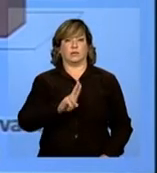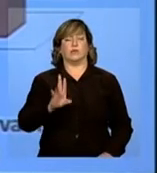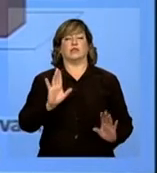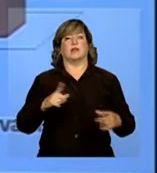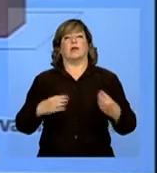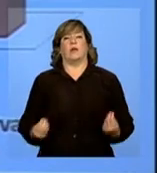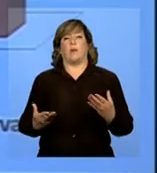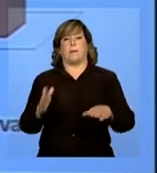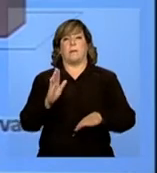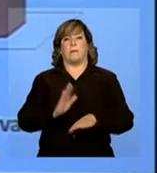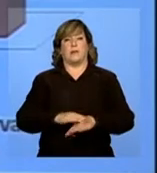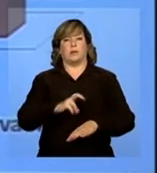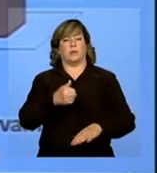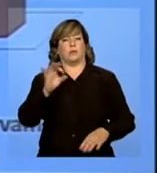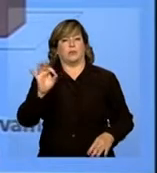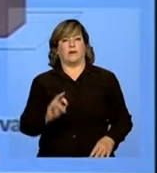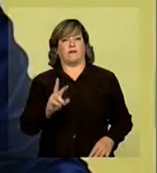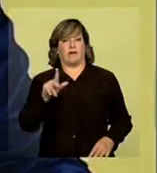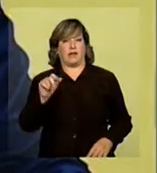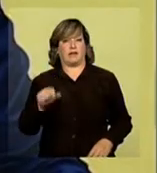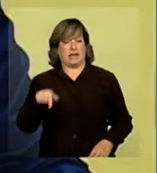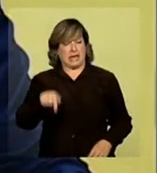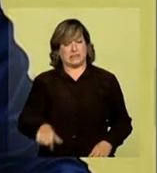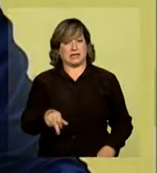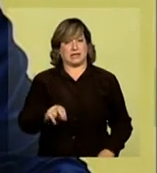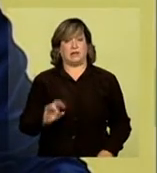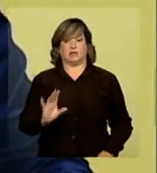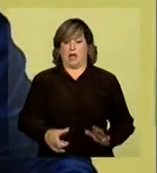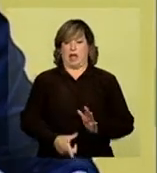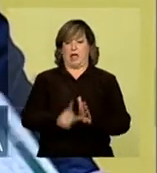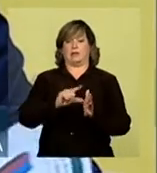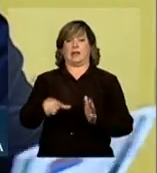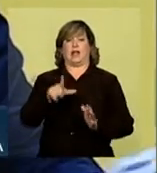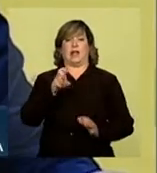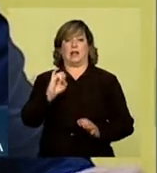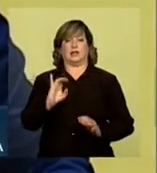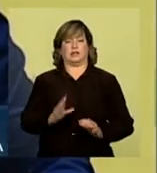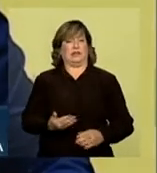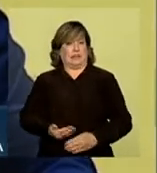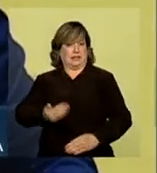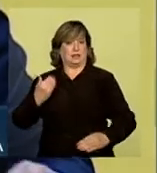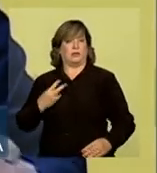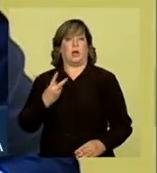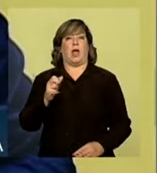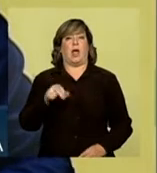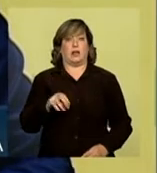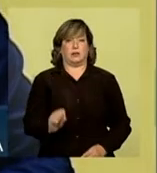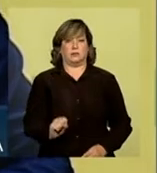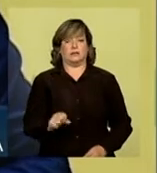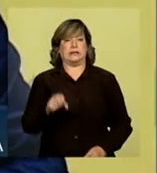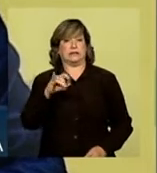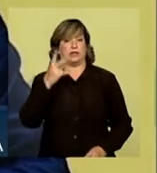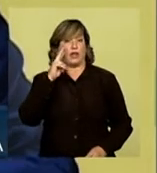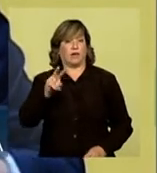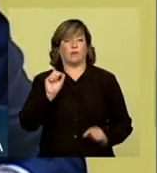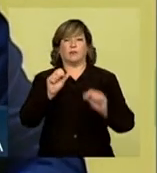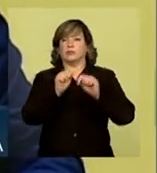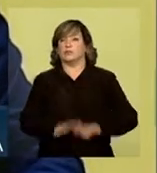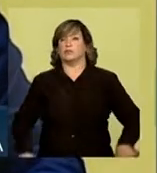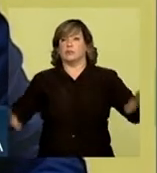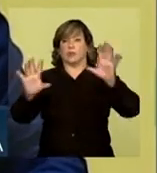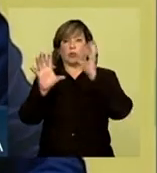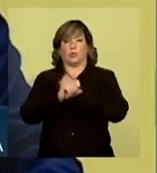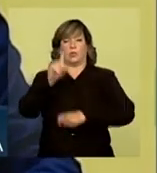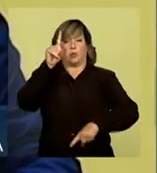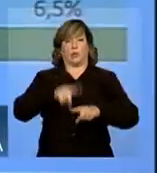cinquenta por cento das vagas este ano anteciparam a lei em dois anos se a gente olhar distribuição do total de